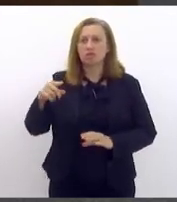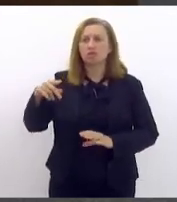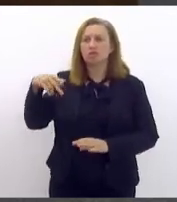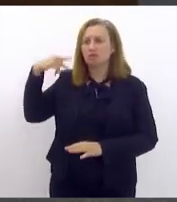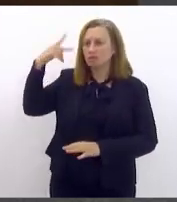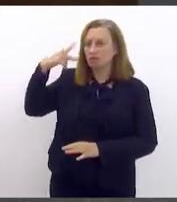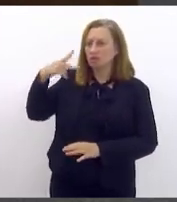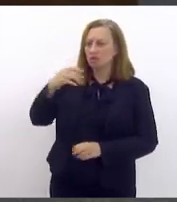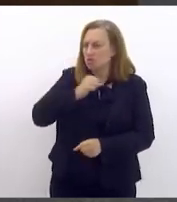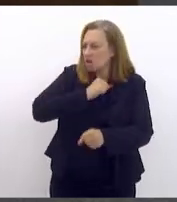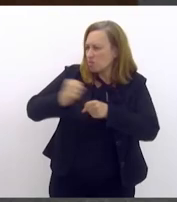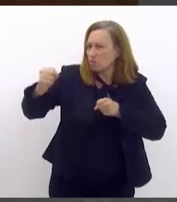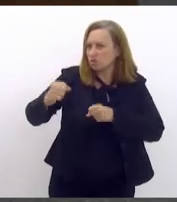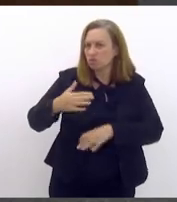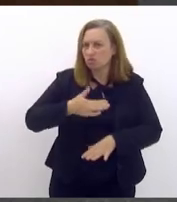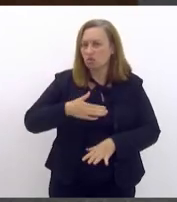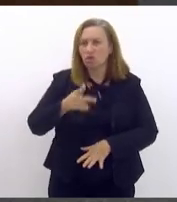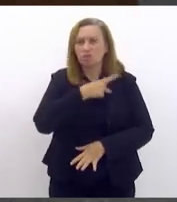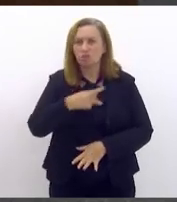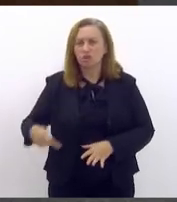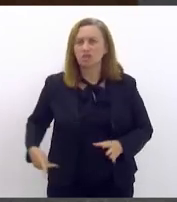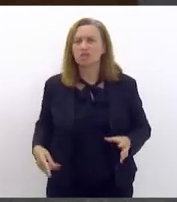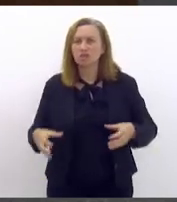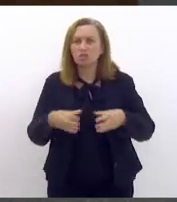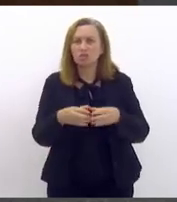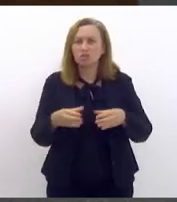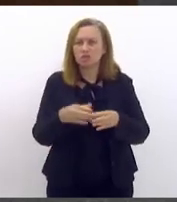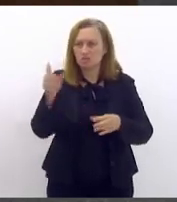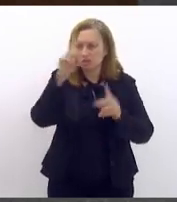merece todo o meu repúdio, como presidente da Comissão da Pessoa com